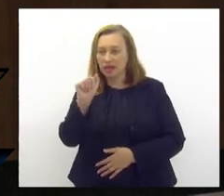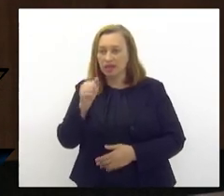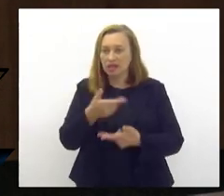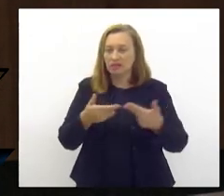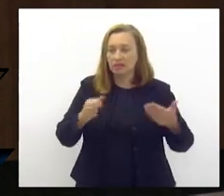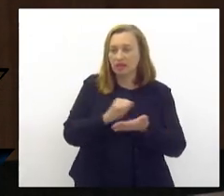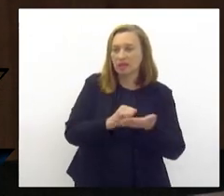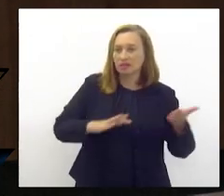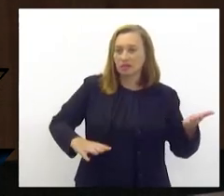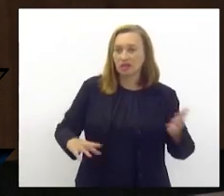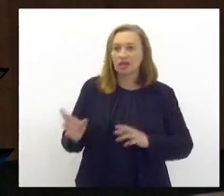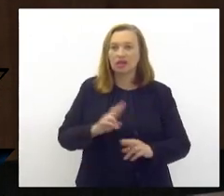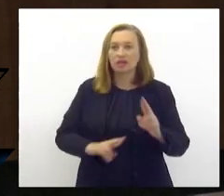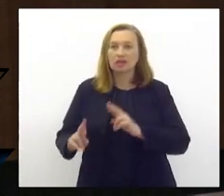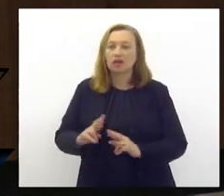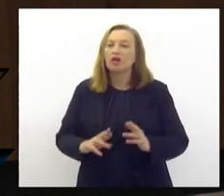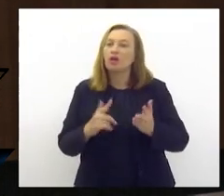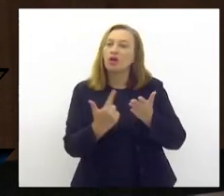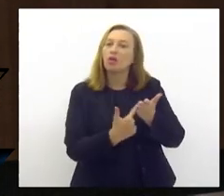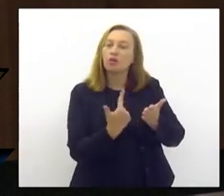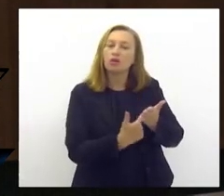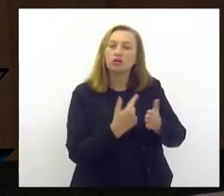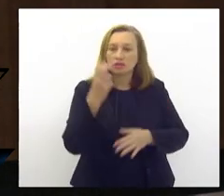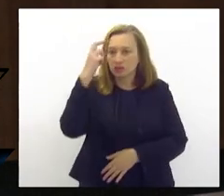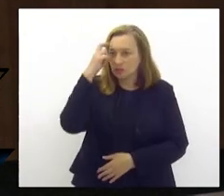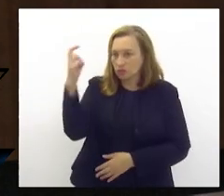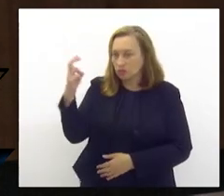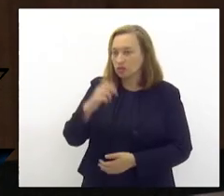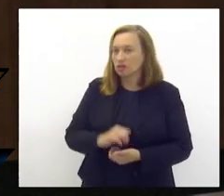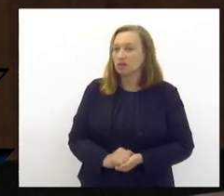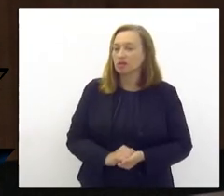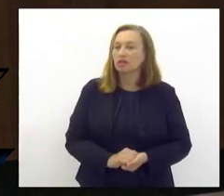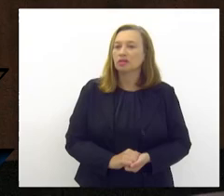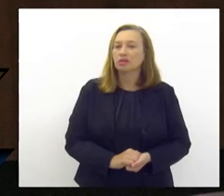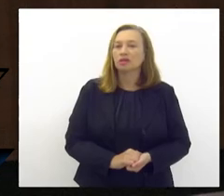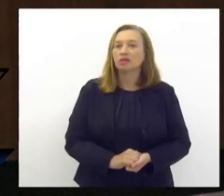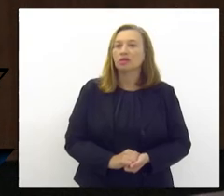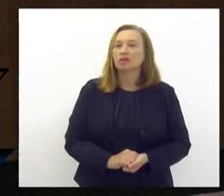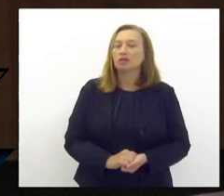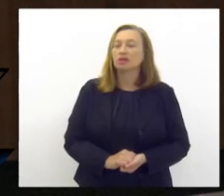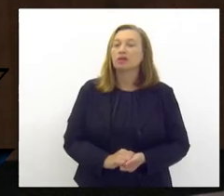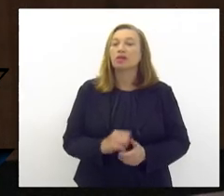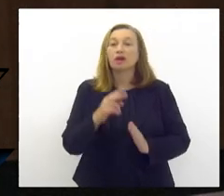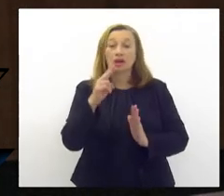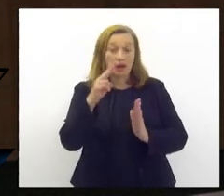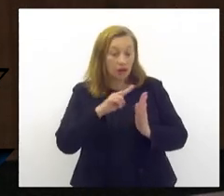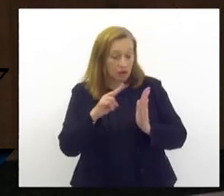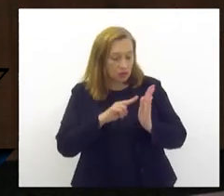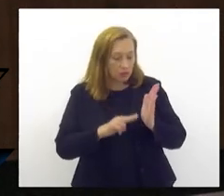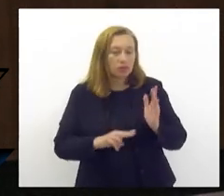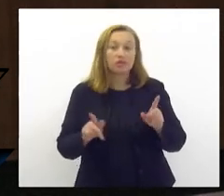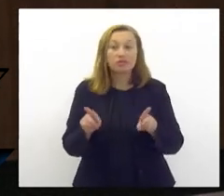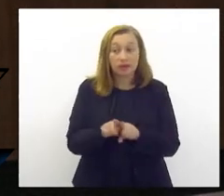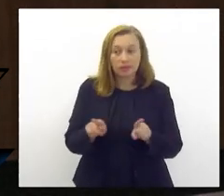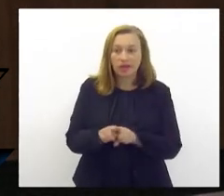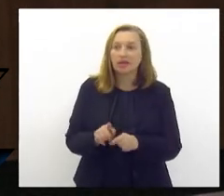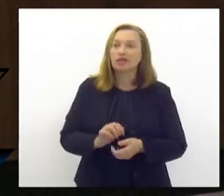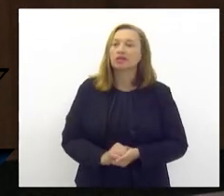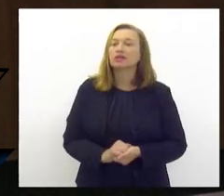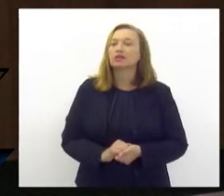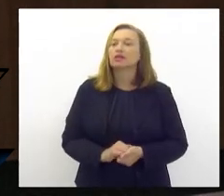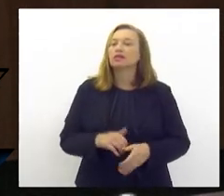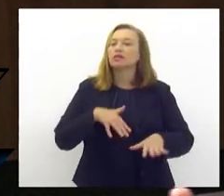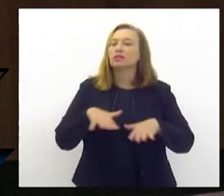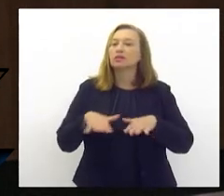atividades relacionadas aos livros e à cultura. E a leitura também.